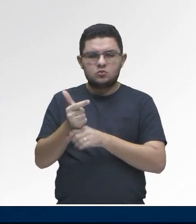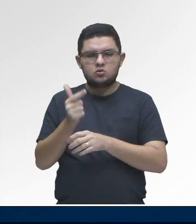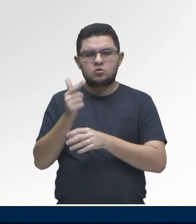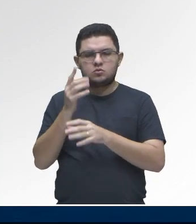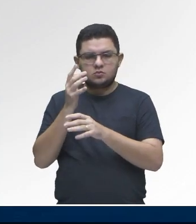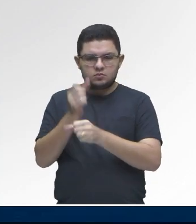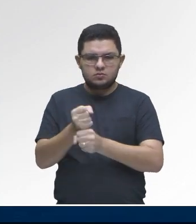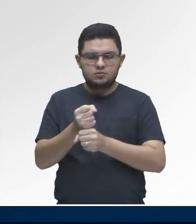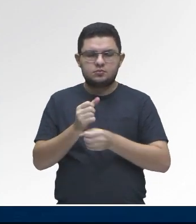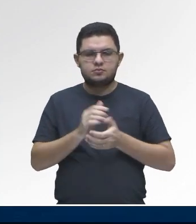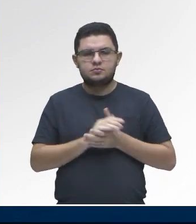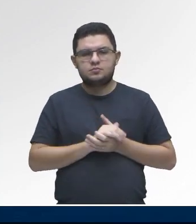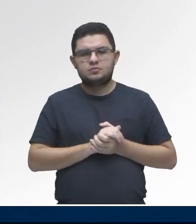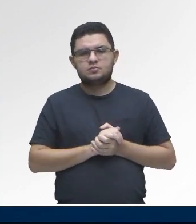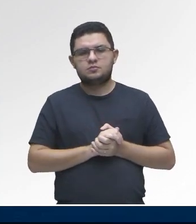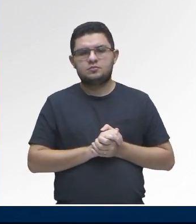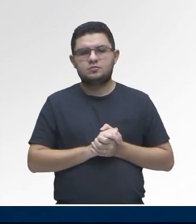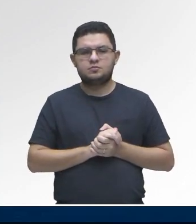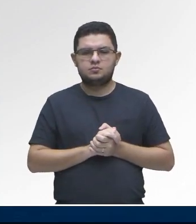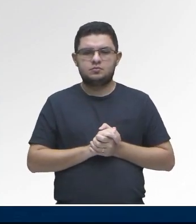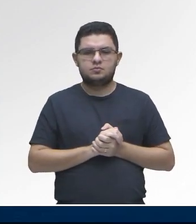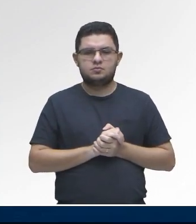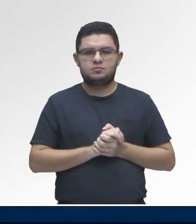441 por 3,